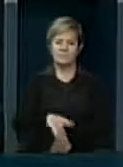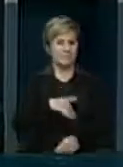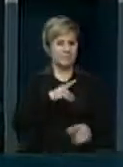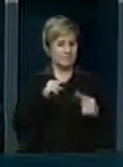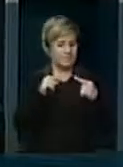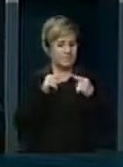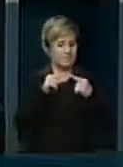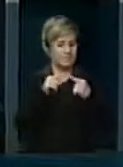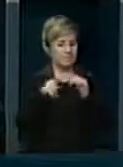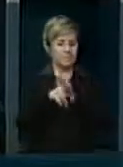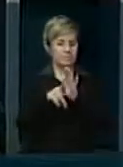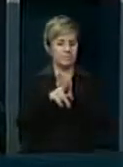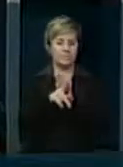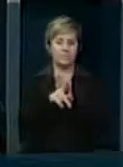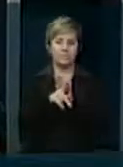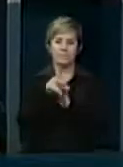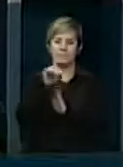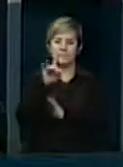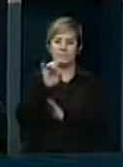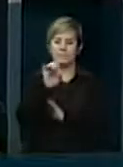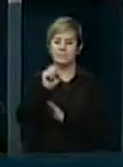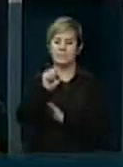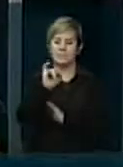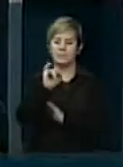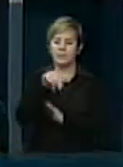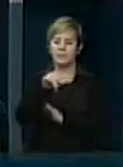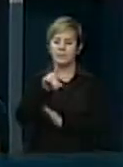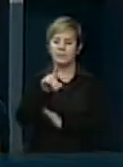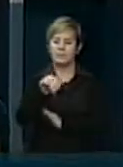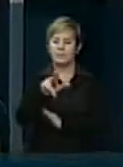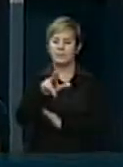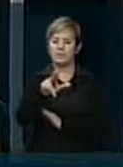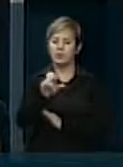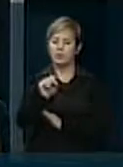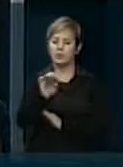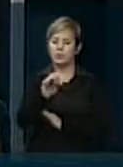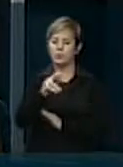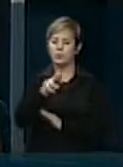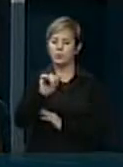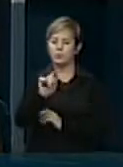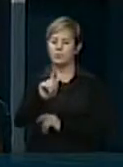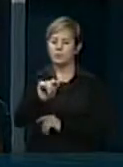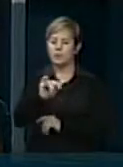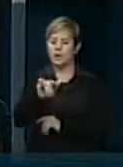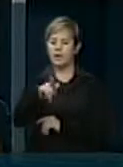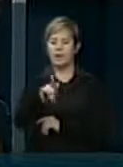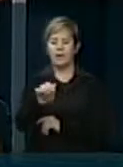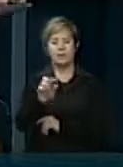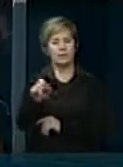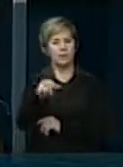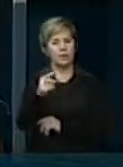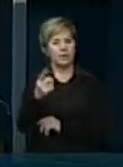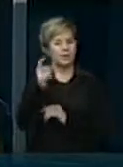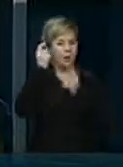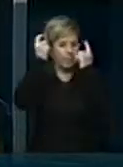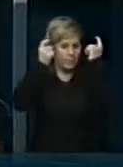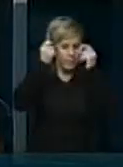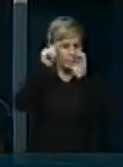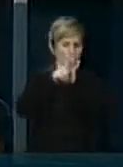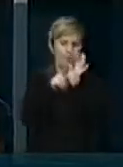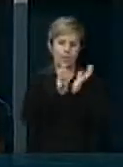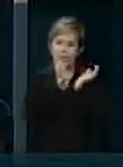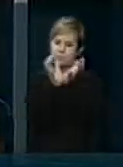relacionado à questão da desindustrialização do país, as preocupações do governo, as preocupações do setor